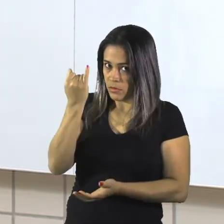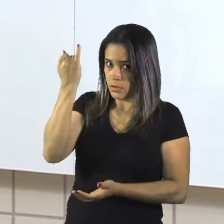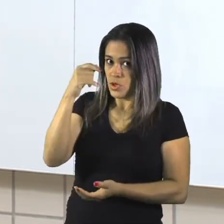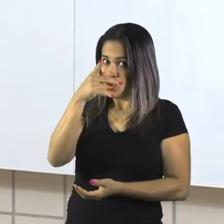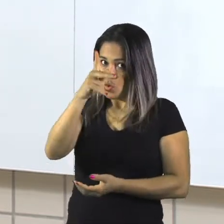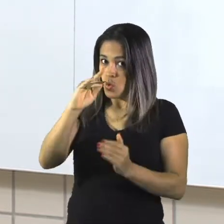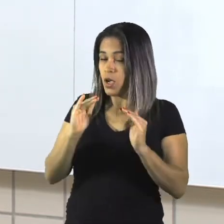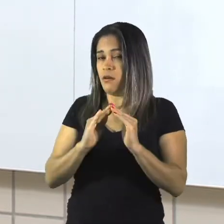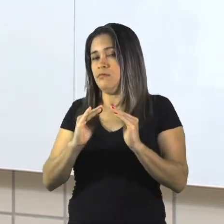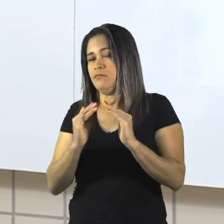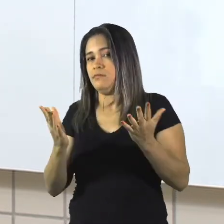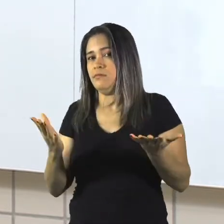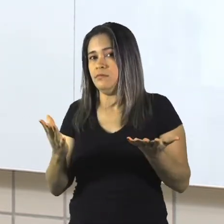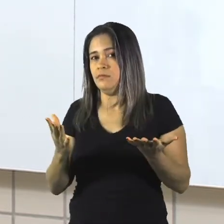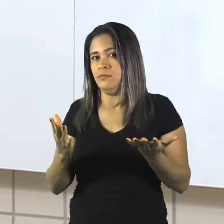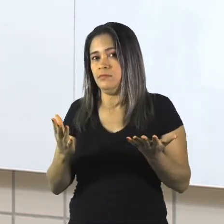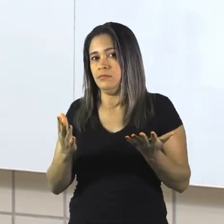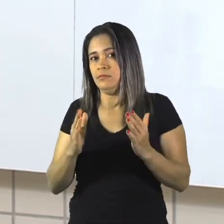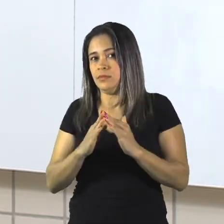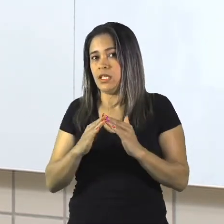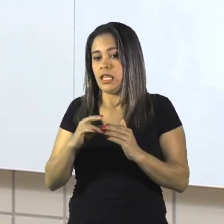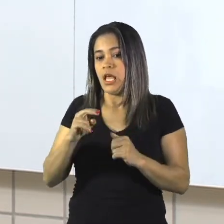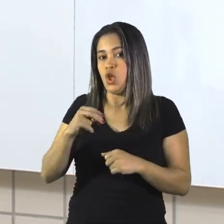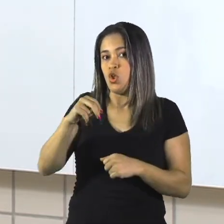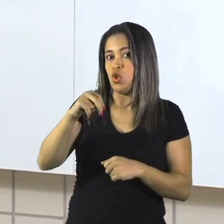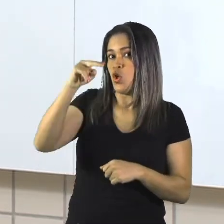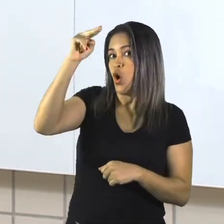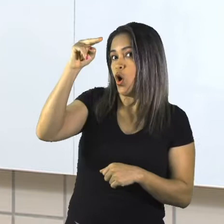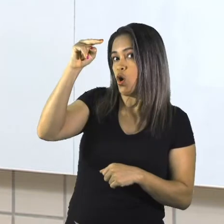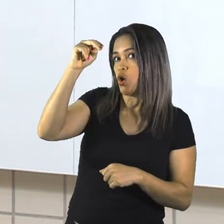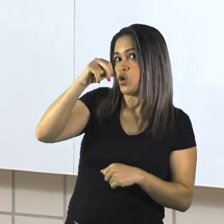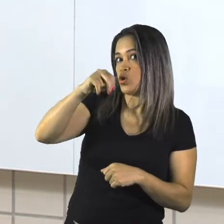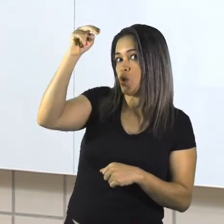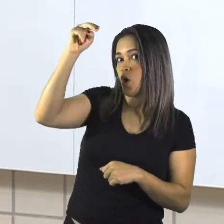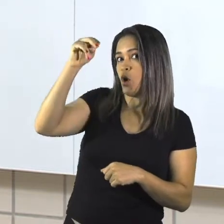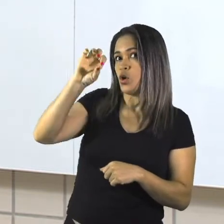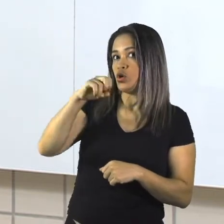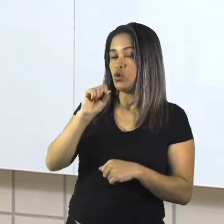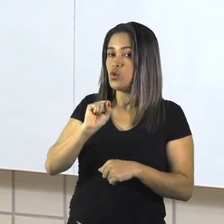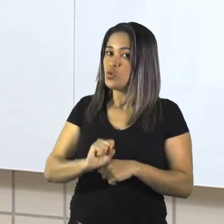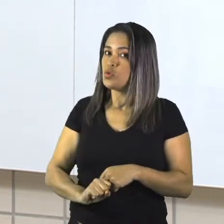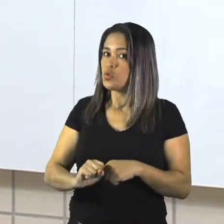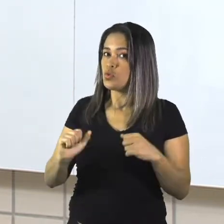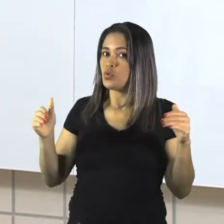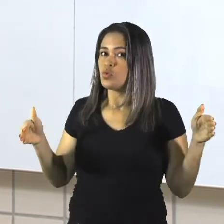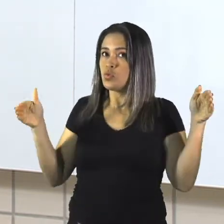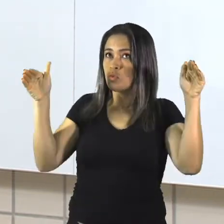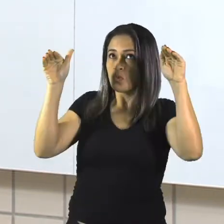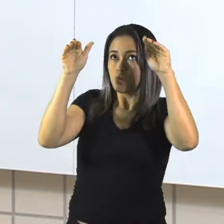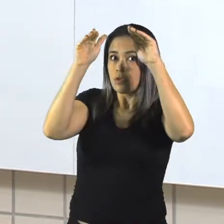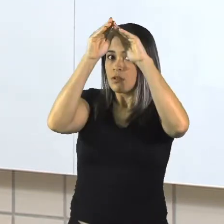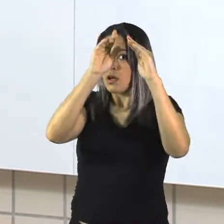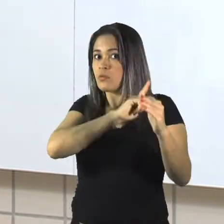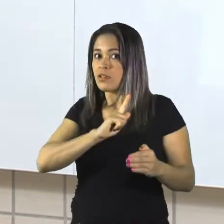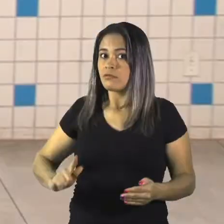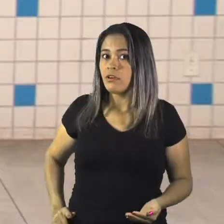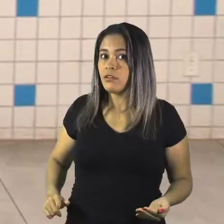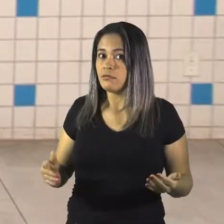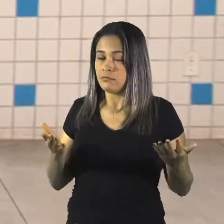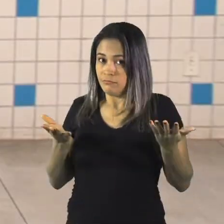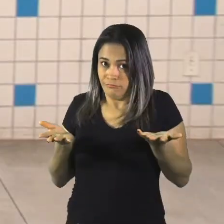ela está a norte ou ela está a sul do palácio, né? Você já consegue identificar isso?